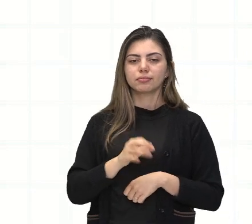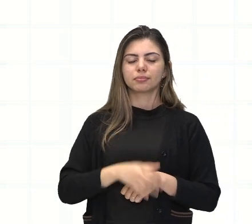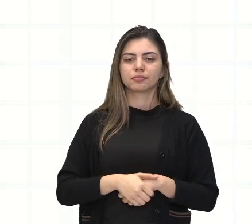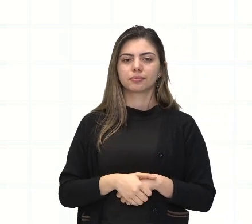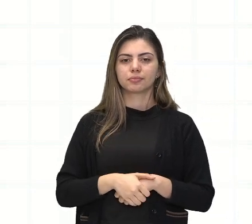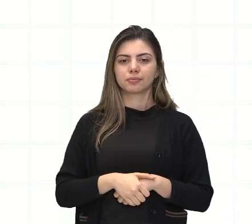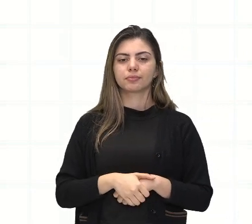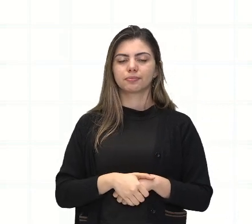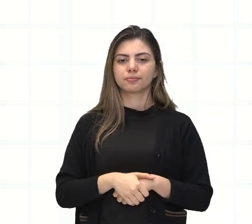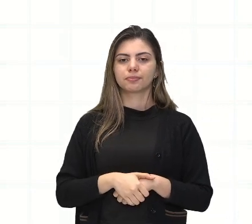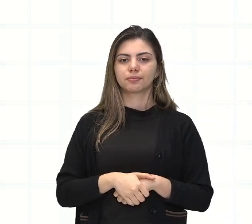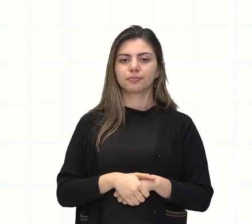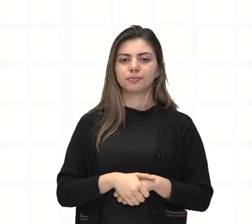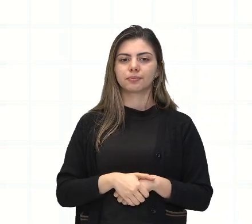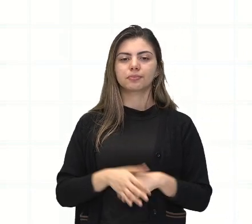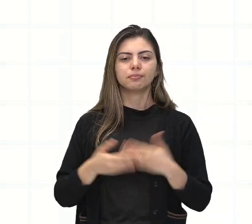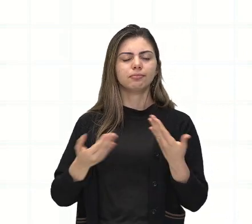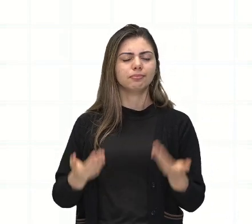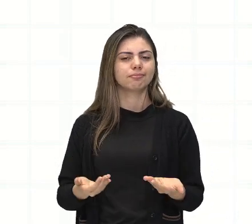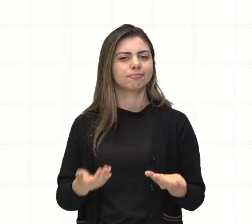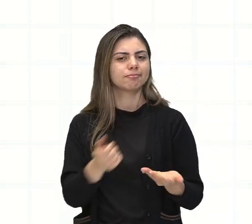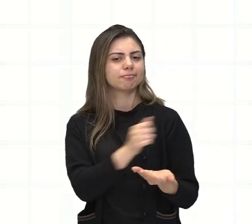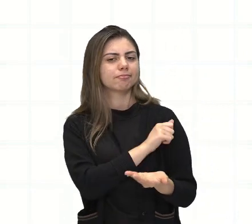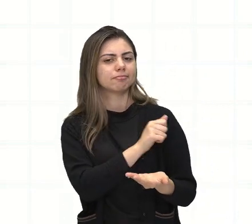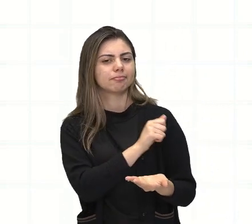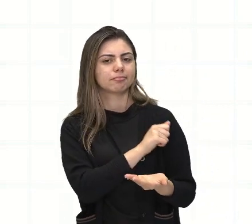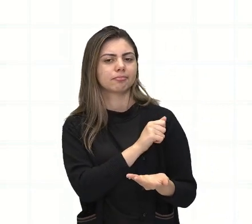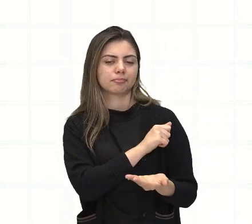antecedente. Certinho? Então, turmas,